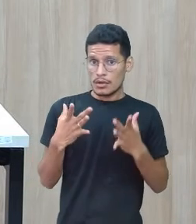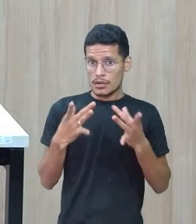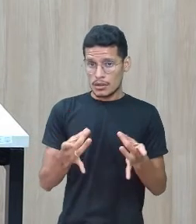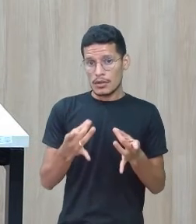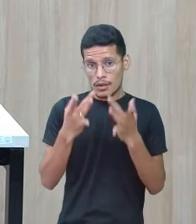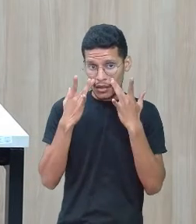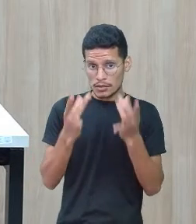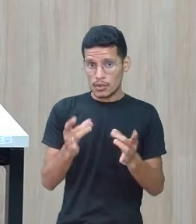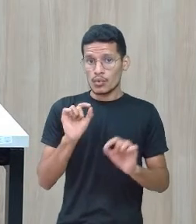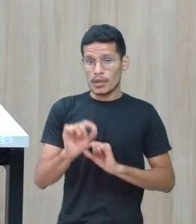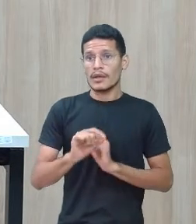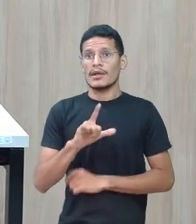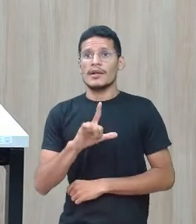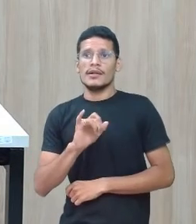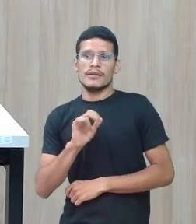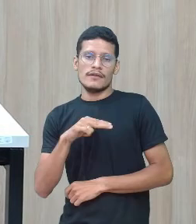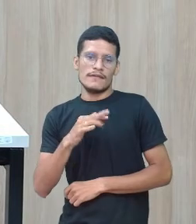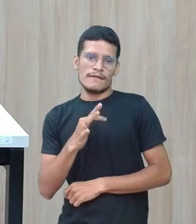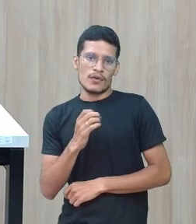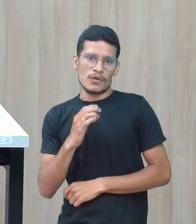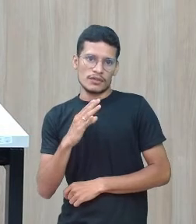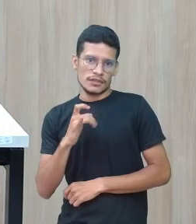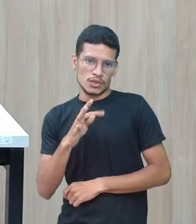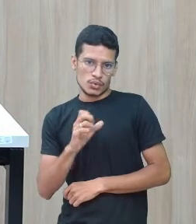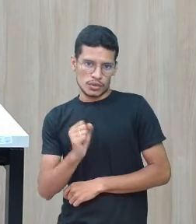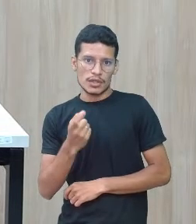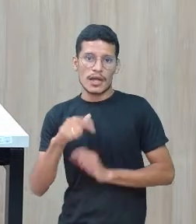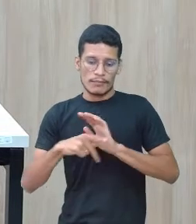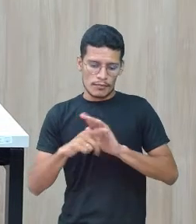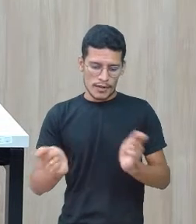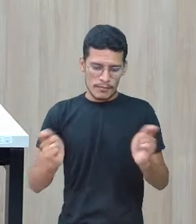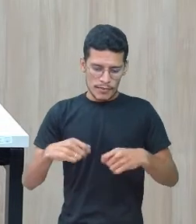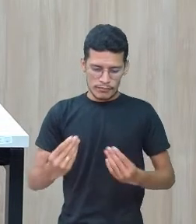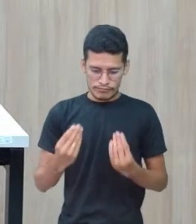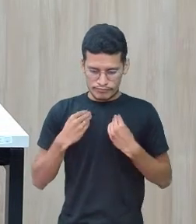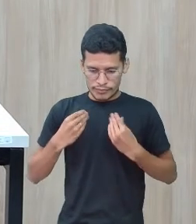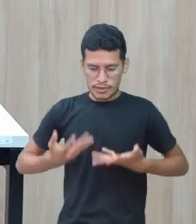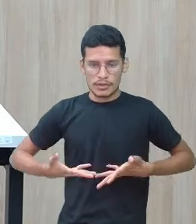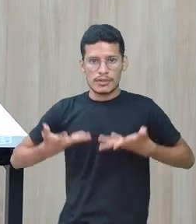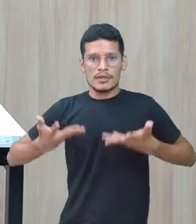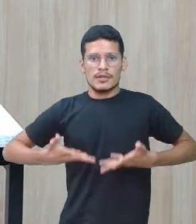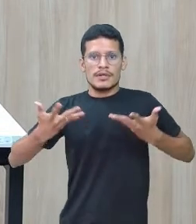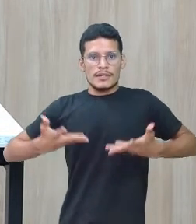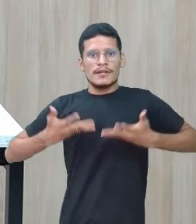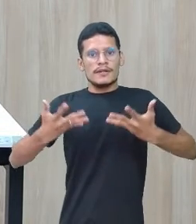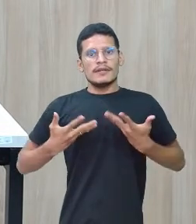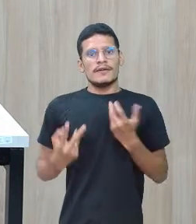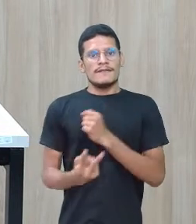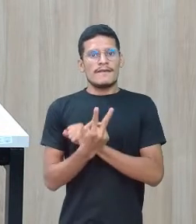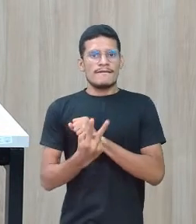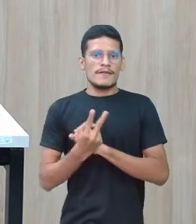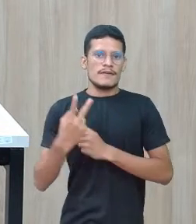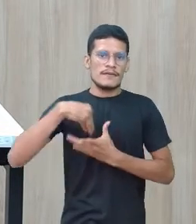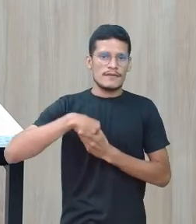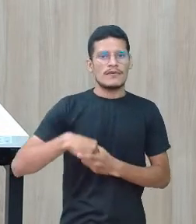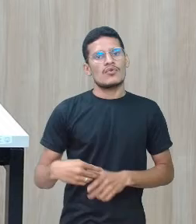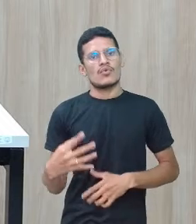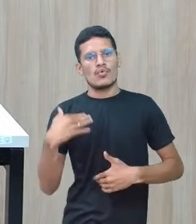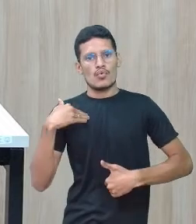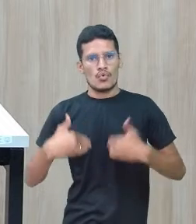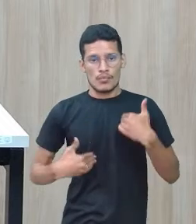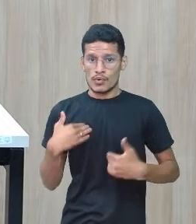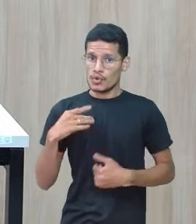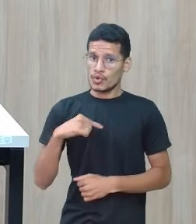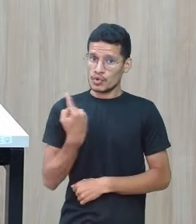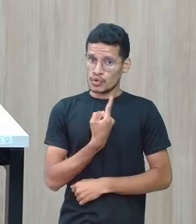T são os leucócitos que nos aumentam a nossa imunidade, que aumenta a defesa do nosso corpo. E vimos em aula